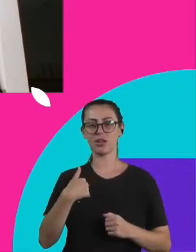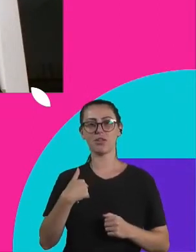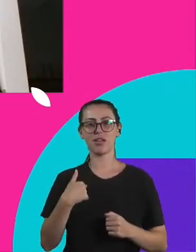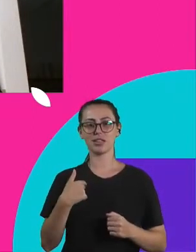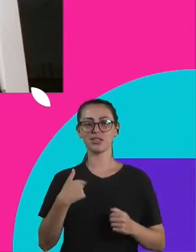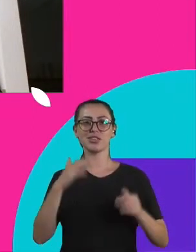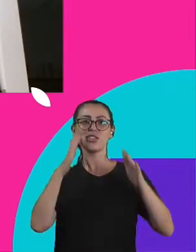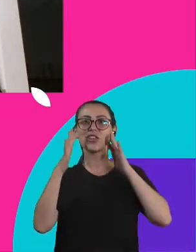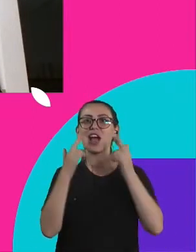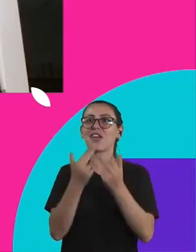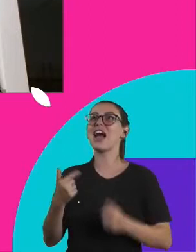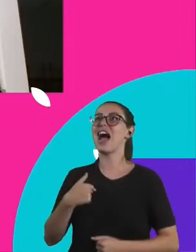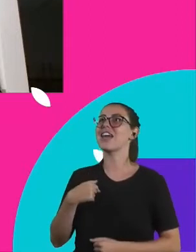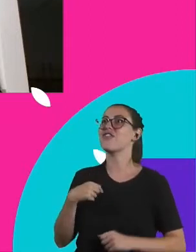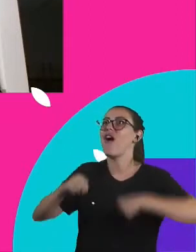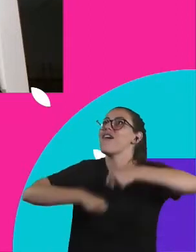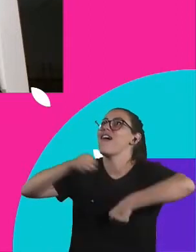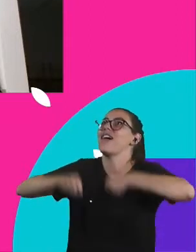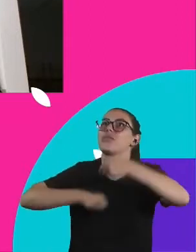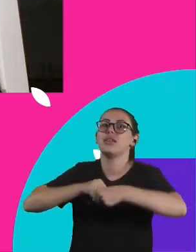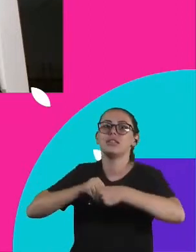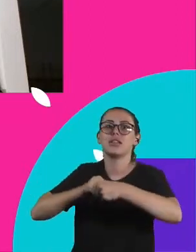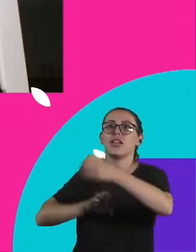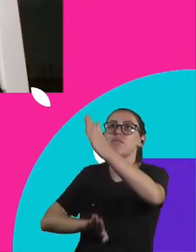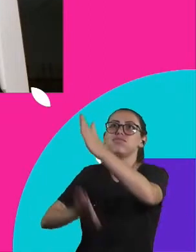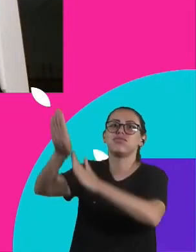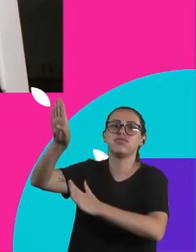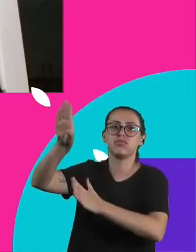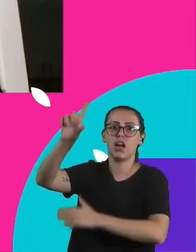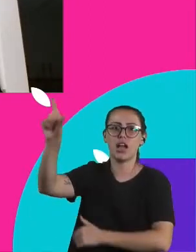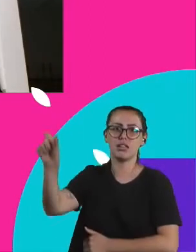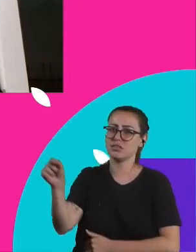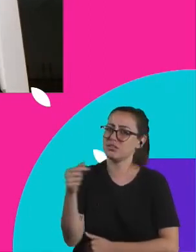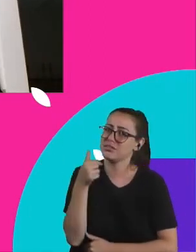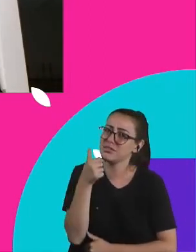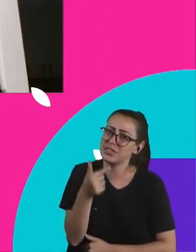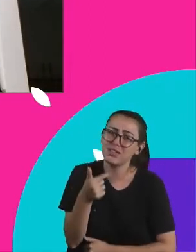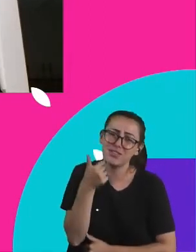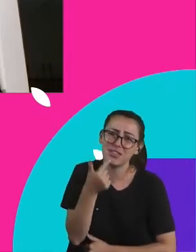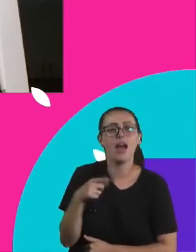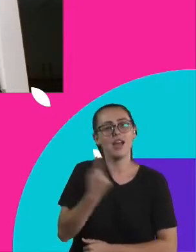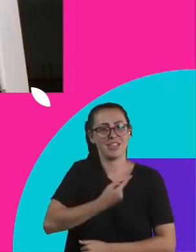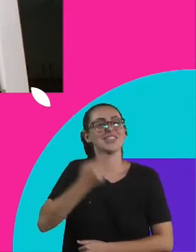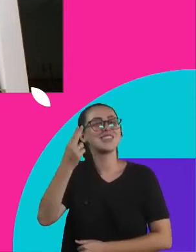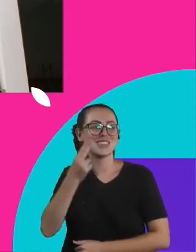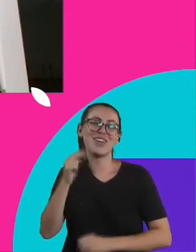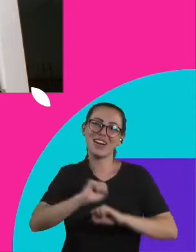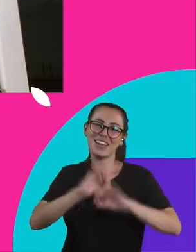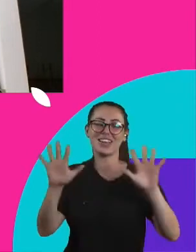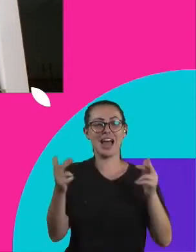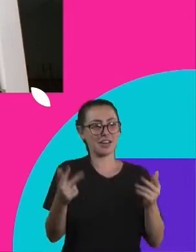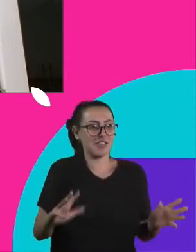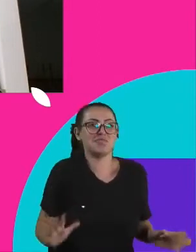você vai conseguir ir à Lua de bicicleta. Isso não vai acontecer. Então, você pode até sonhar, e você até pode continuar fomentando o sonho dessas